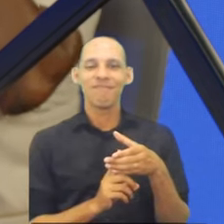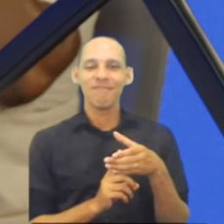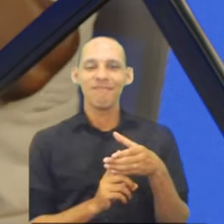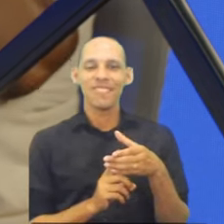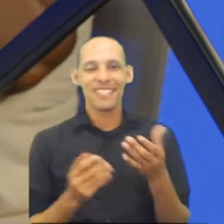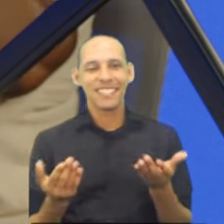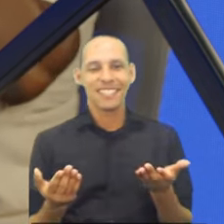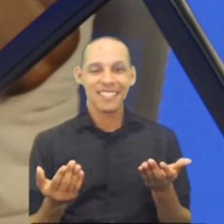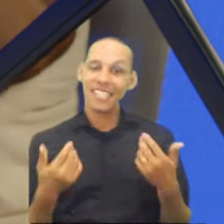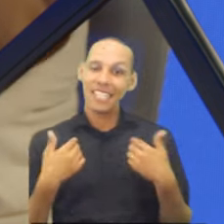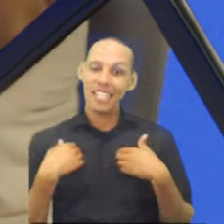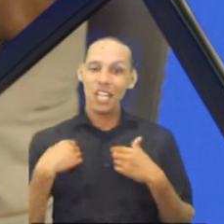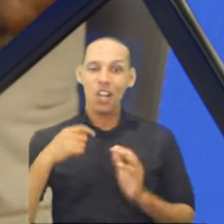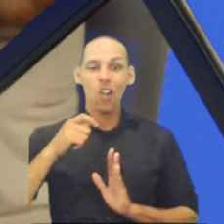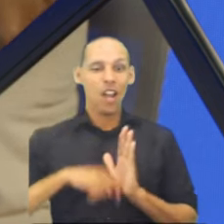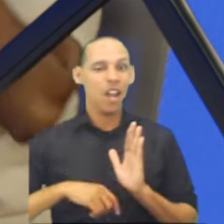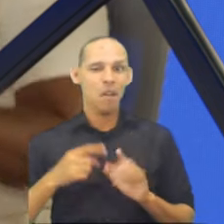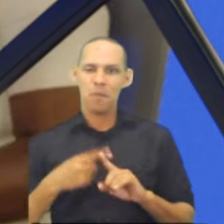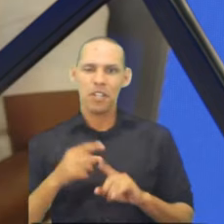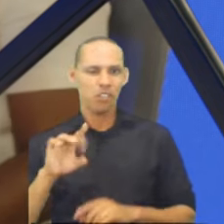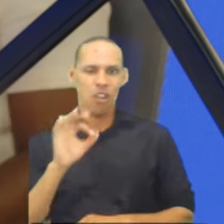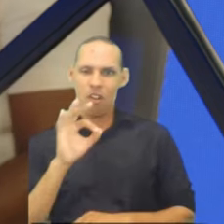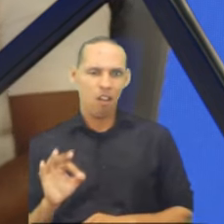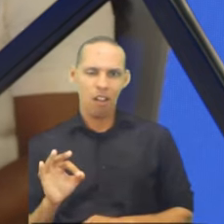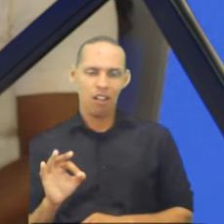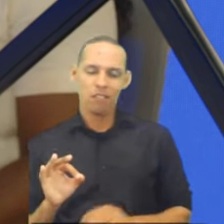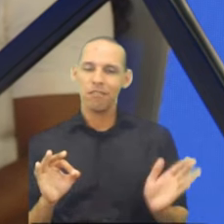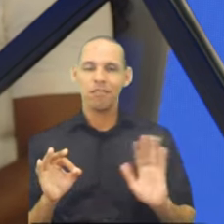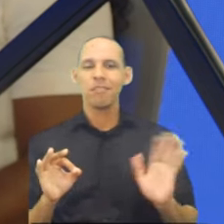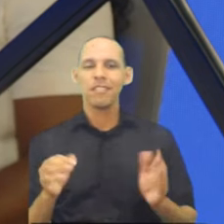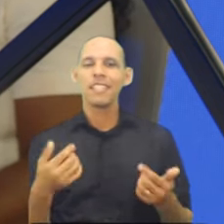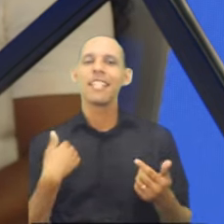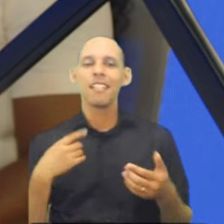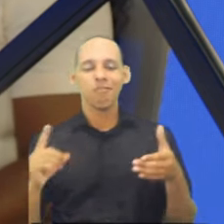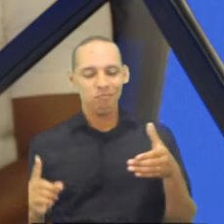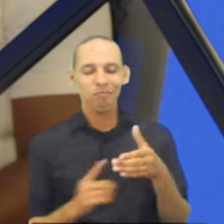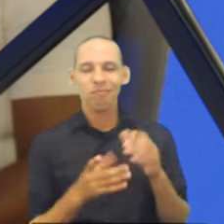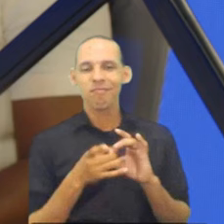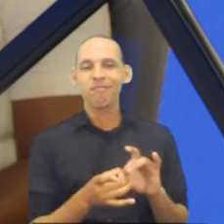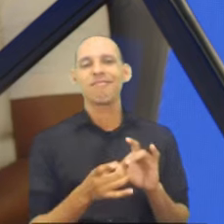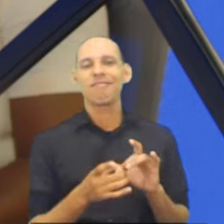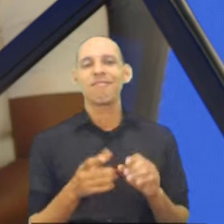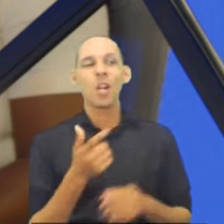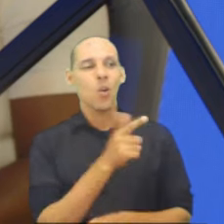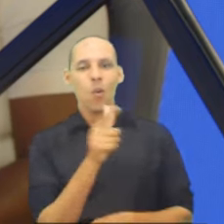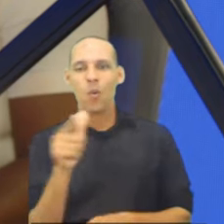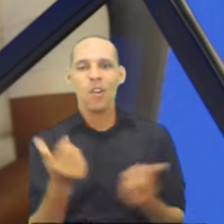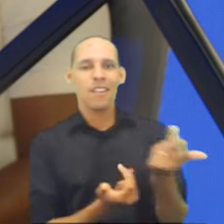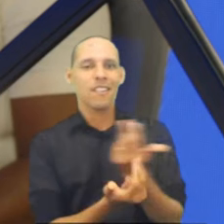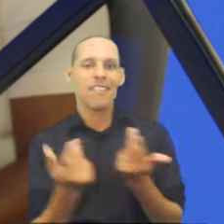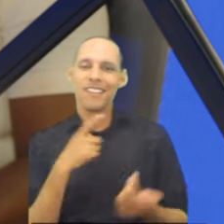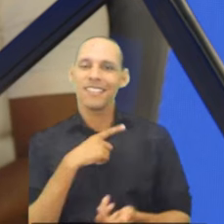de pertencimento eu não estou sendo contratado Só Por uma questão de cotas eu pertenço a esse lugar porque